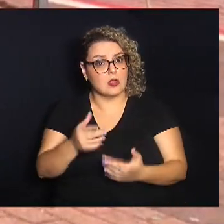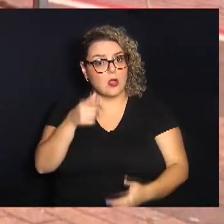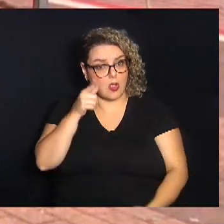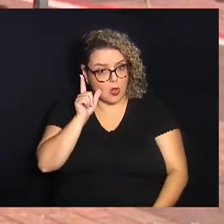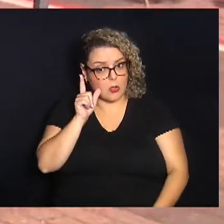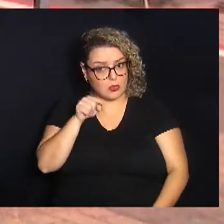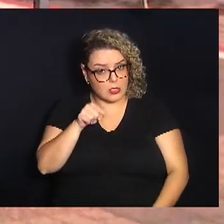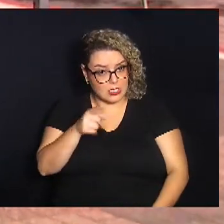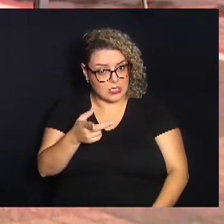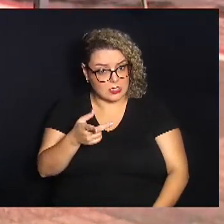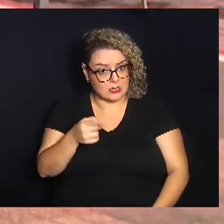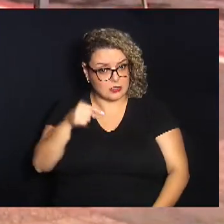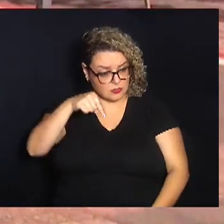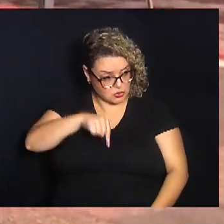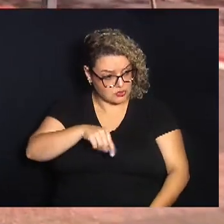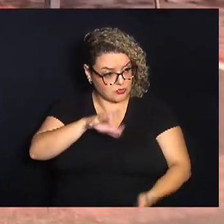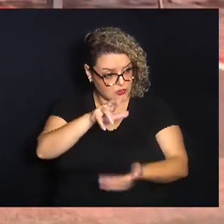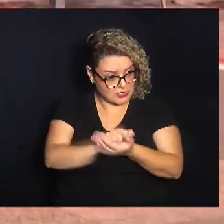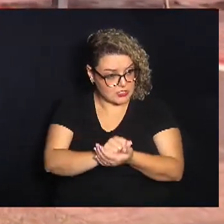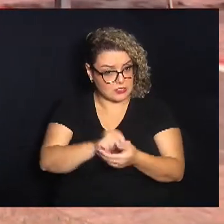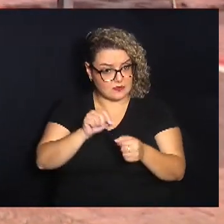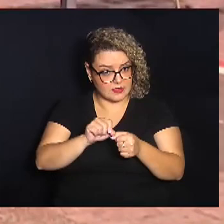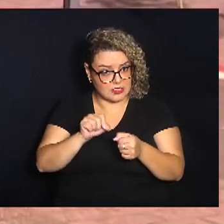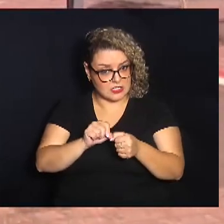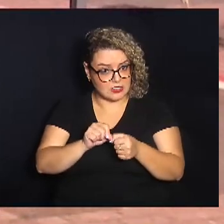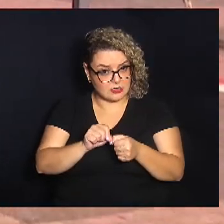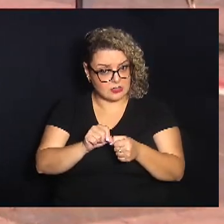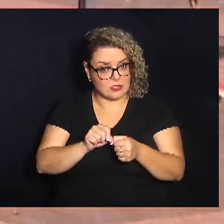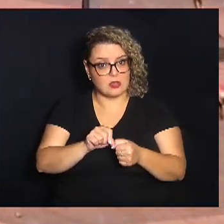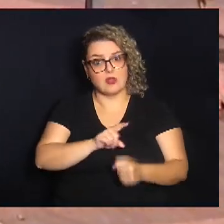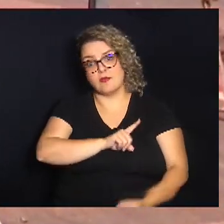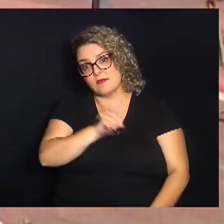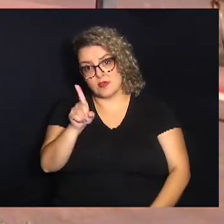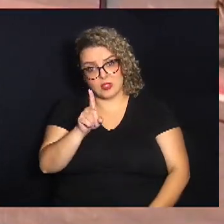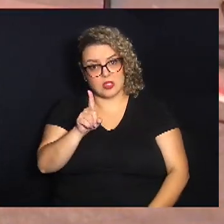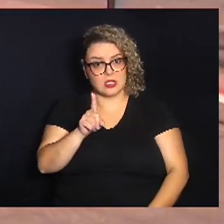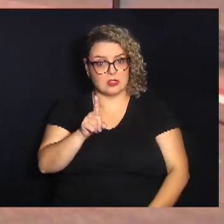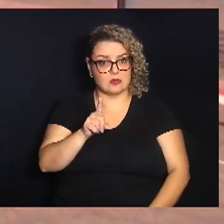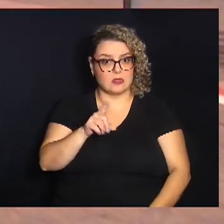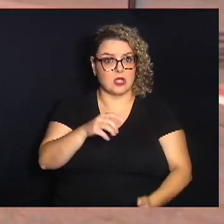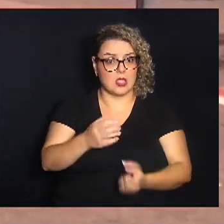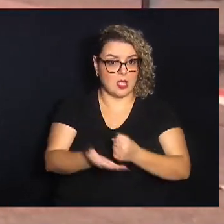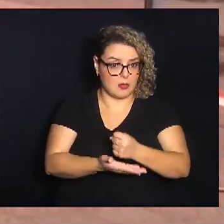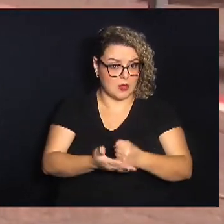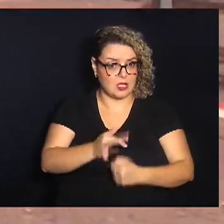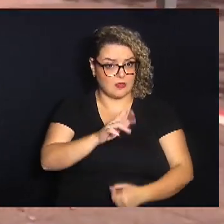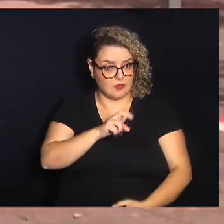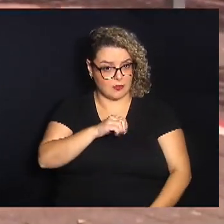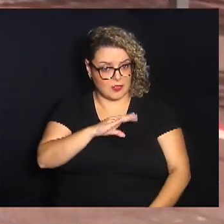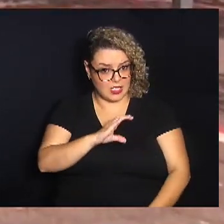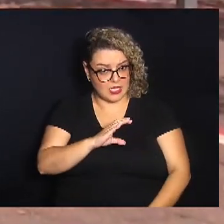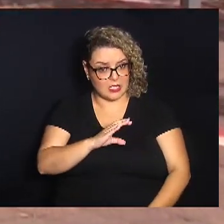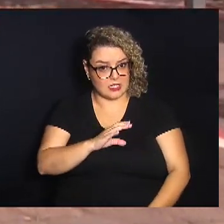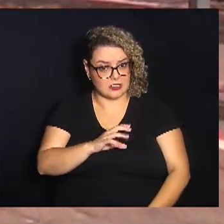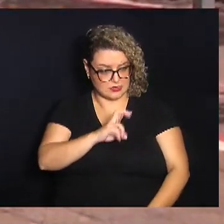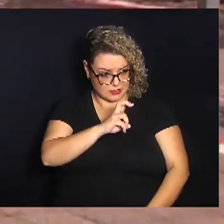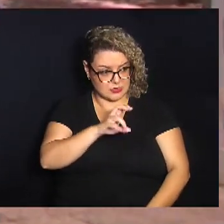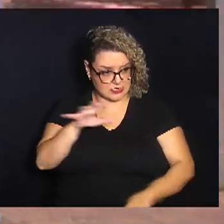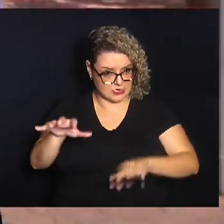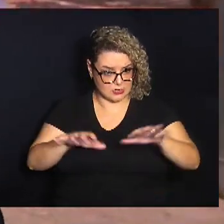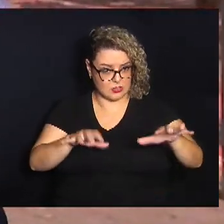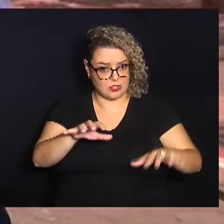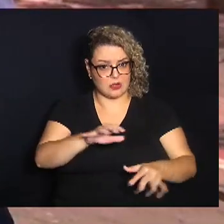mesmo. Vieram aqui, fizeram a inscrição, foram até o distrito, a base da FUMEC, que tem aqui, são 5 distritos, né?